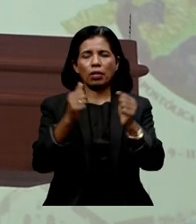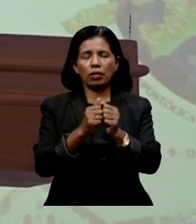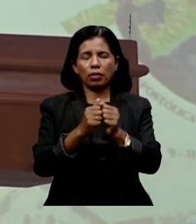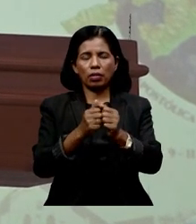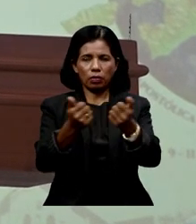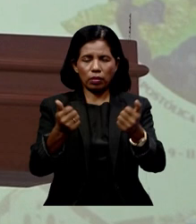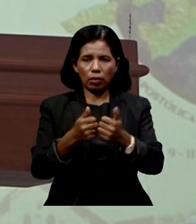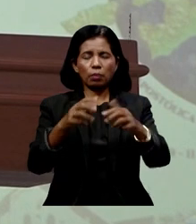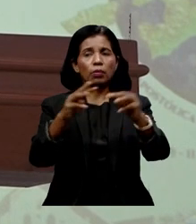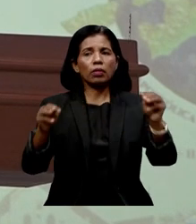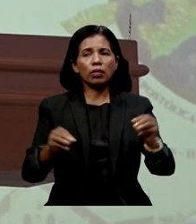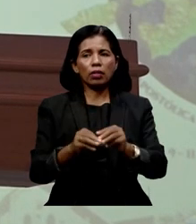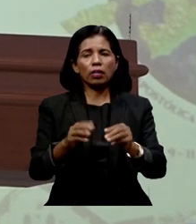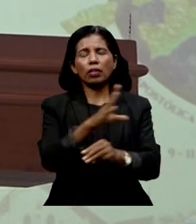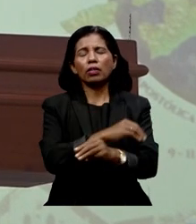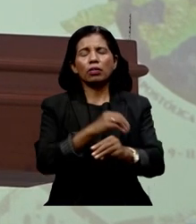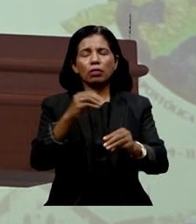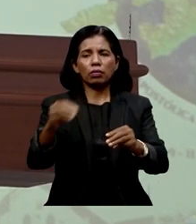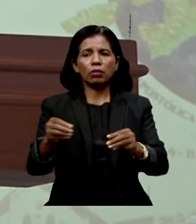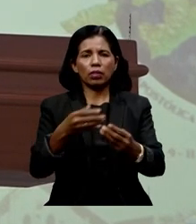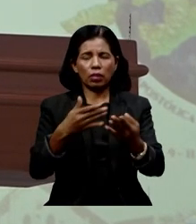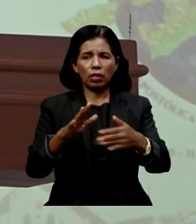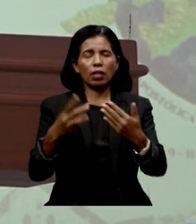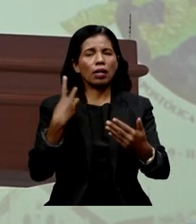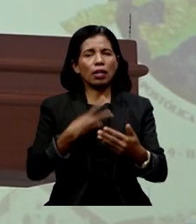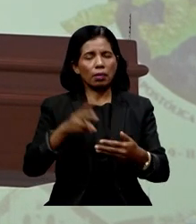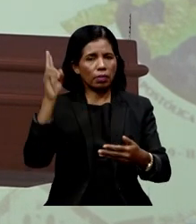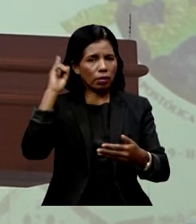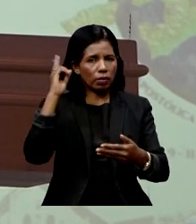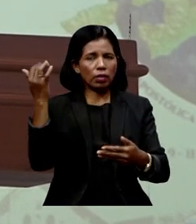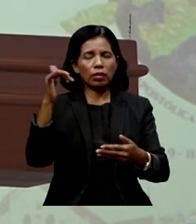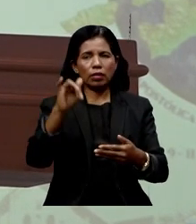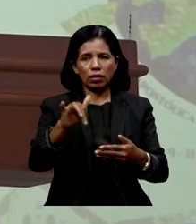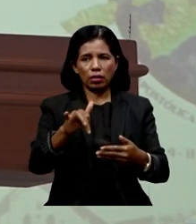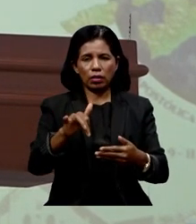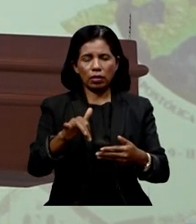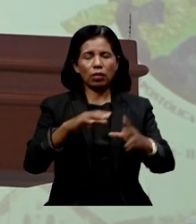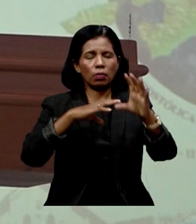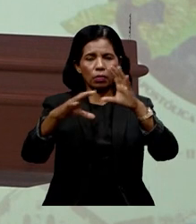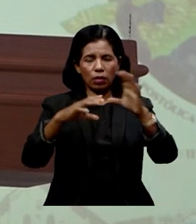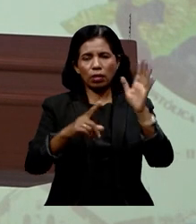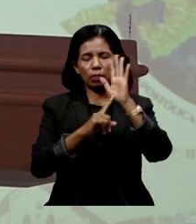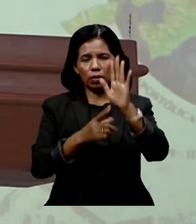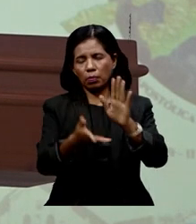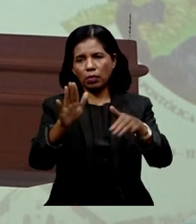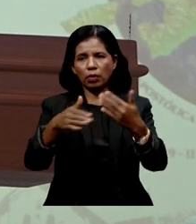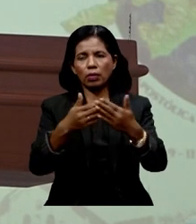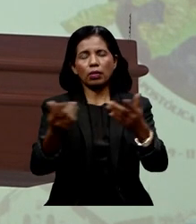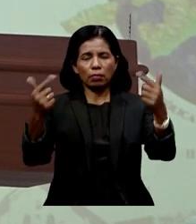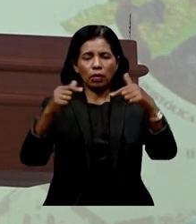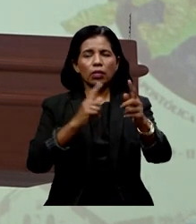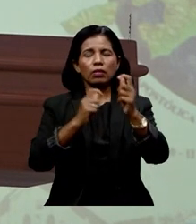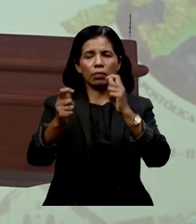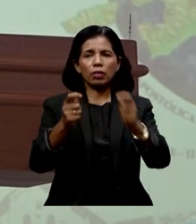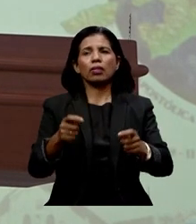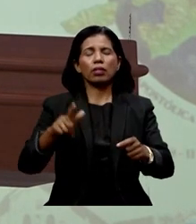autoridade do município, lhe use parte logística de Nian, a melhor na cata, se a comunica que vai estar no maior que é transporte. A